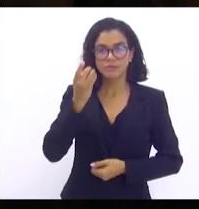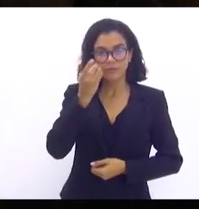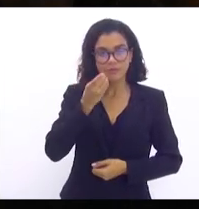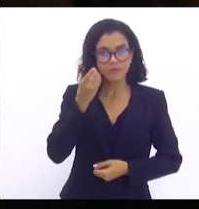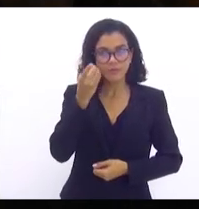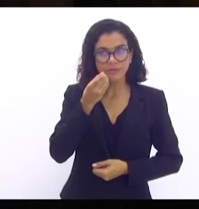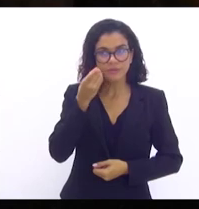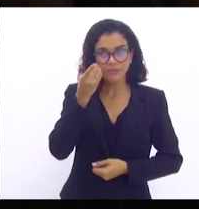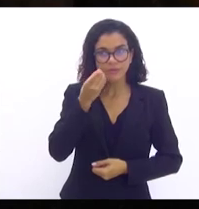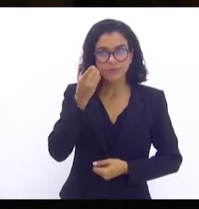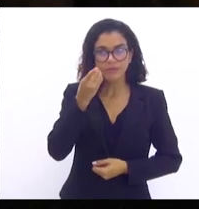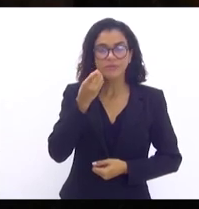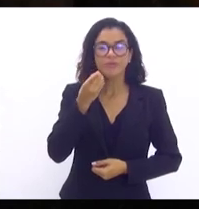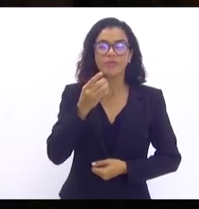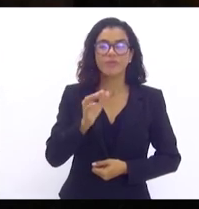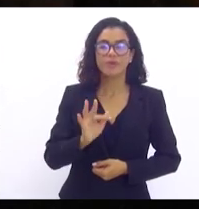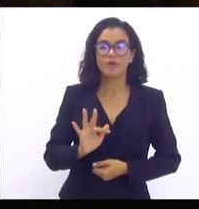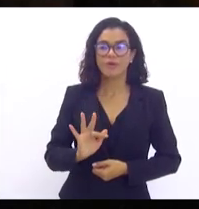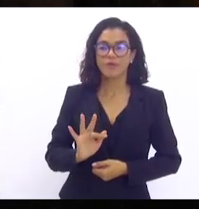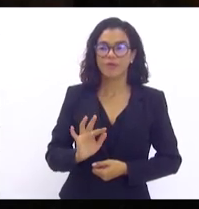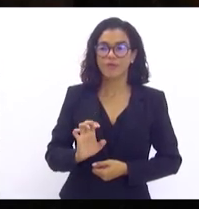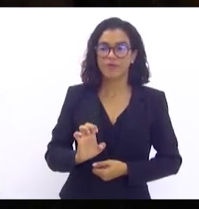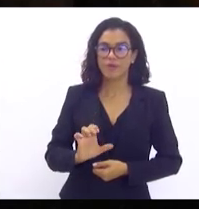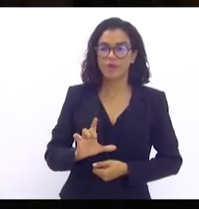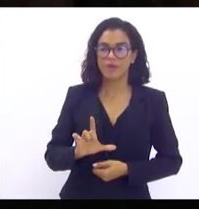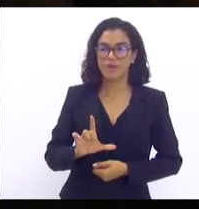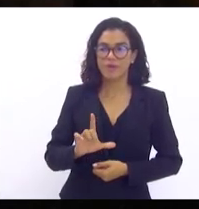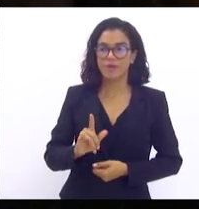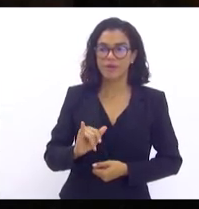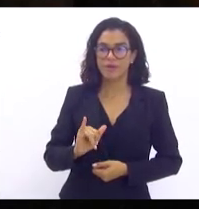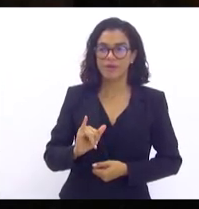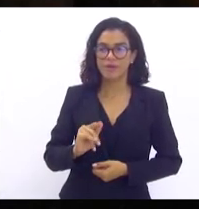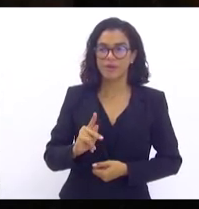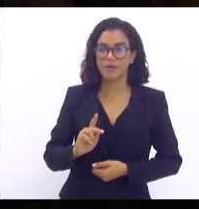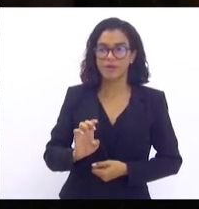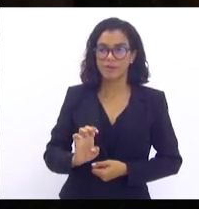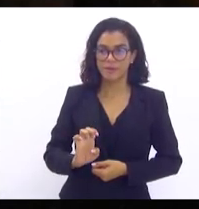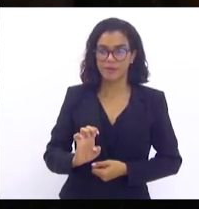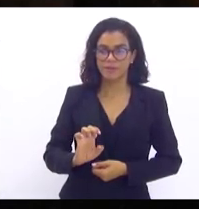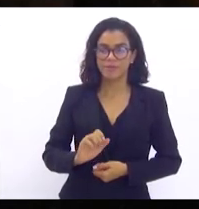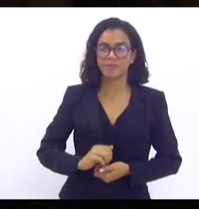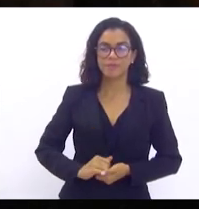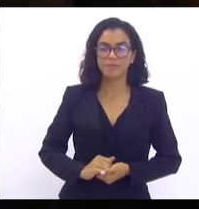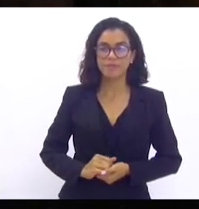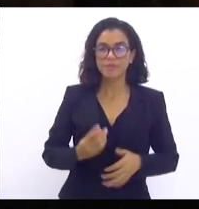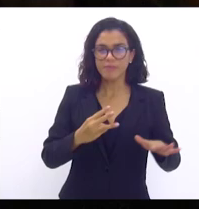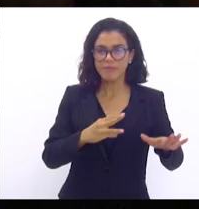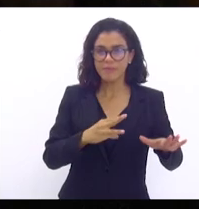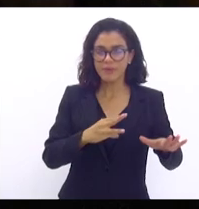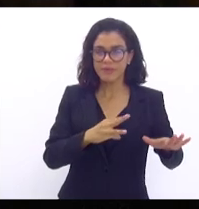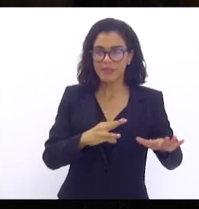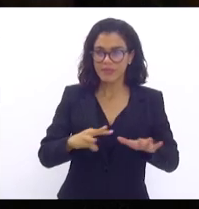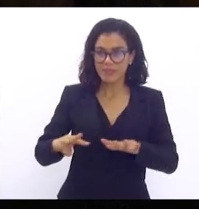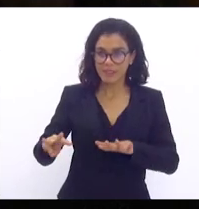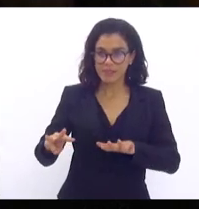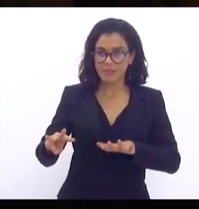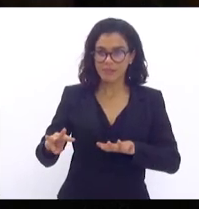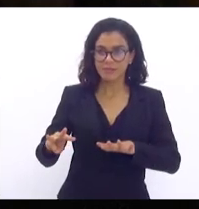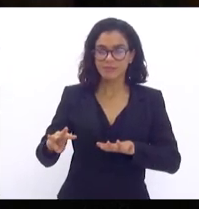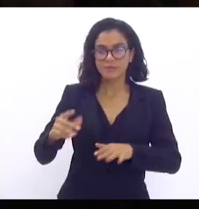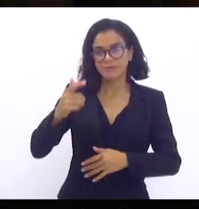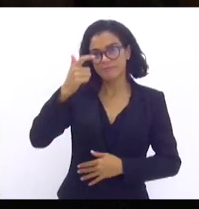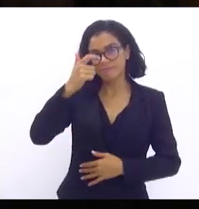deputado Felipe Soares, há 3 semanas que eu venho